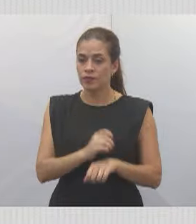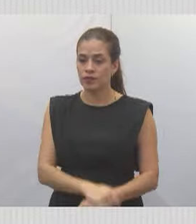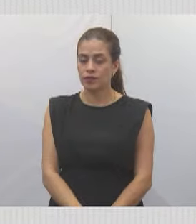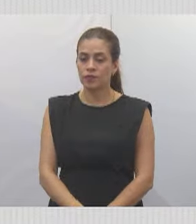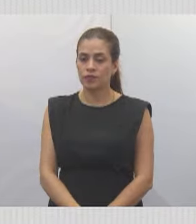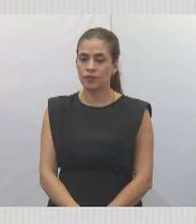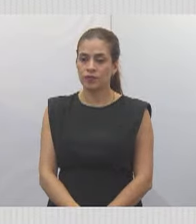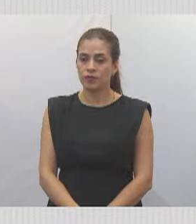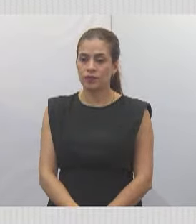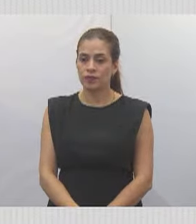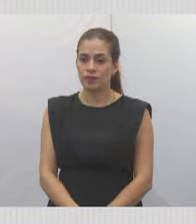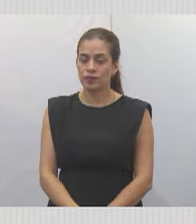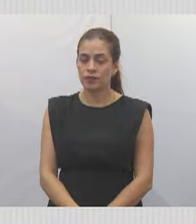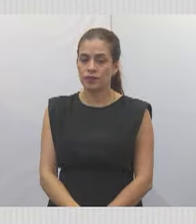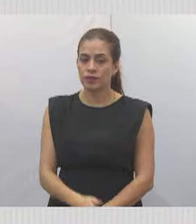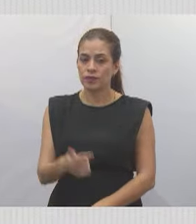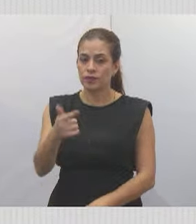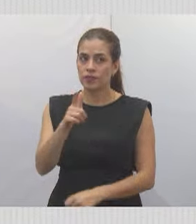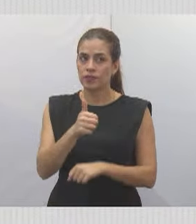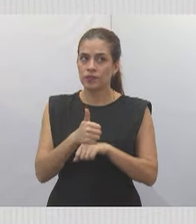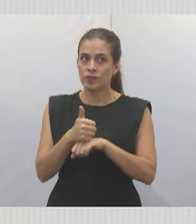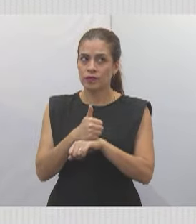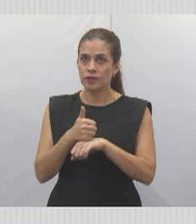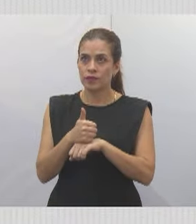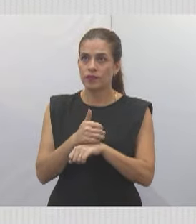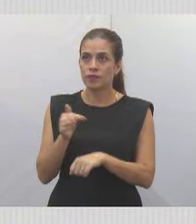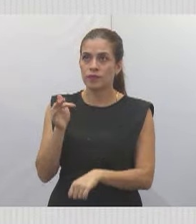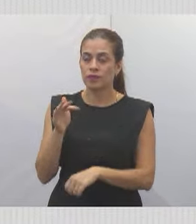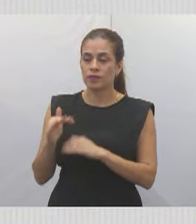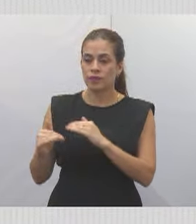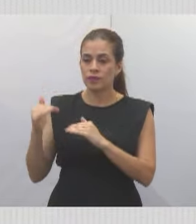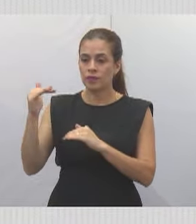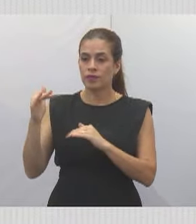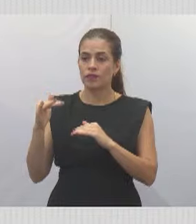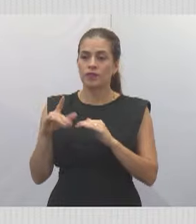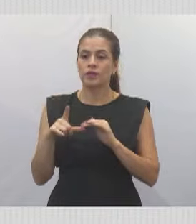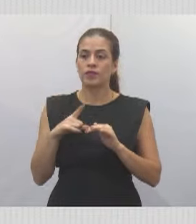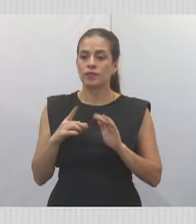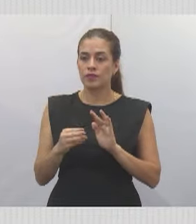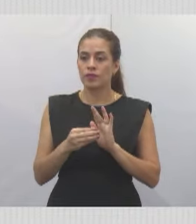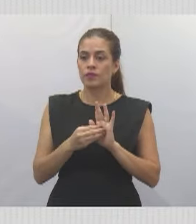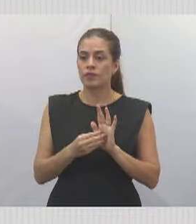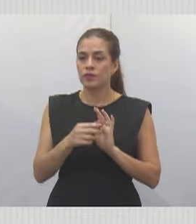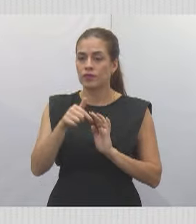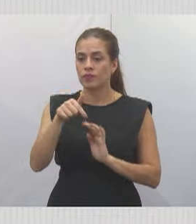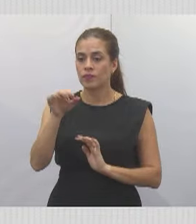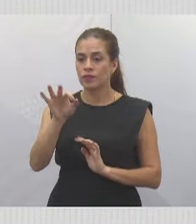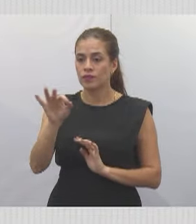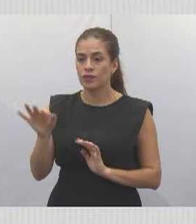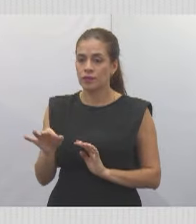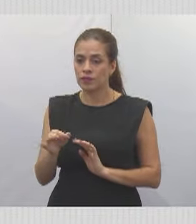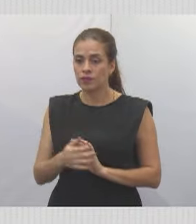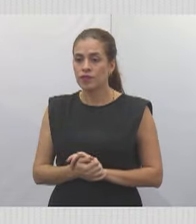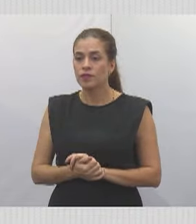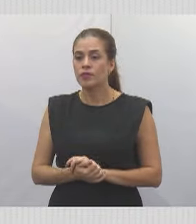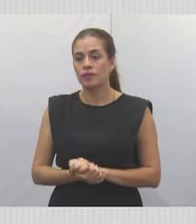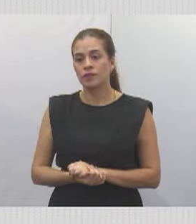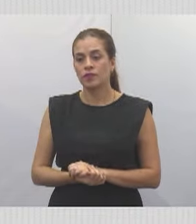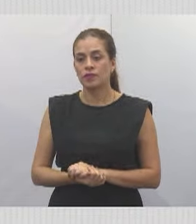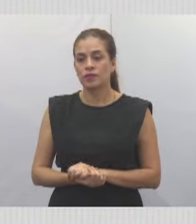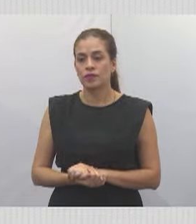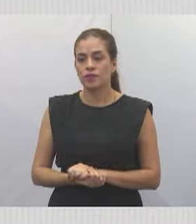Outros profissionais de nível superior, tivemos um incremento de 7% no atendimento de outros profissionais de nível